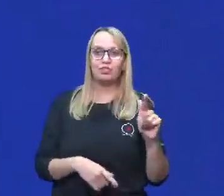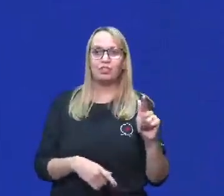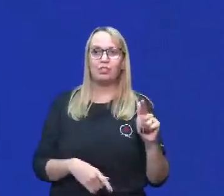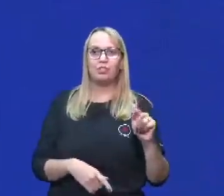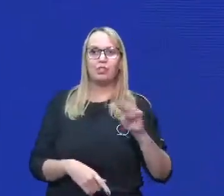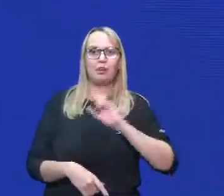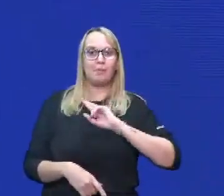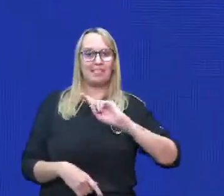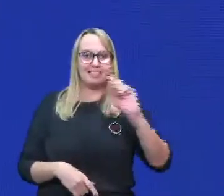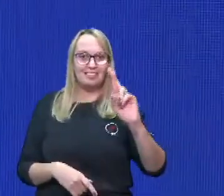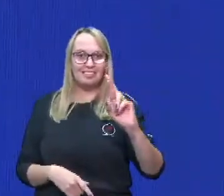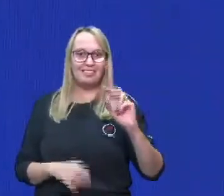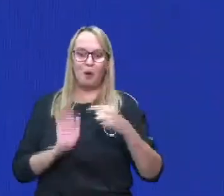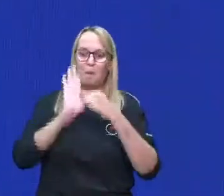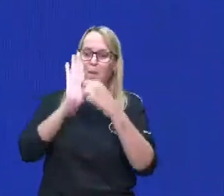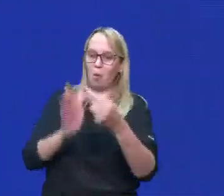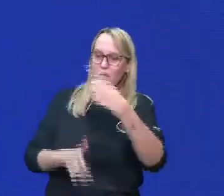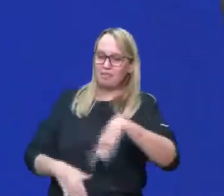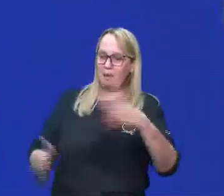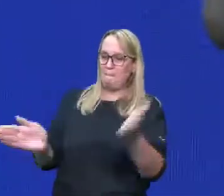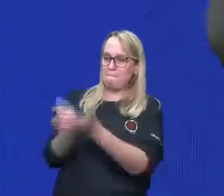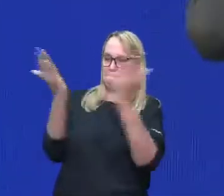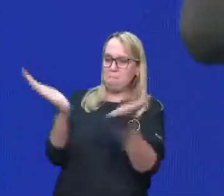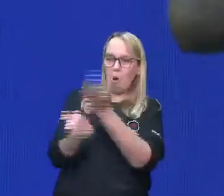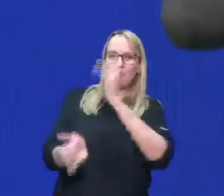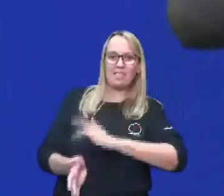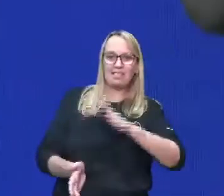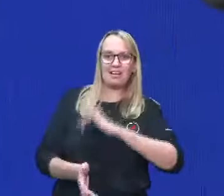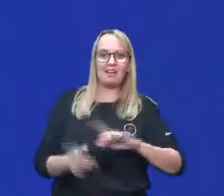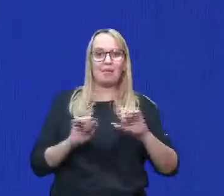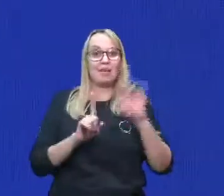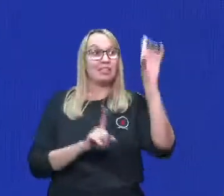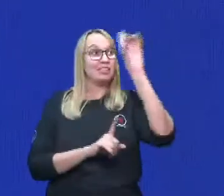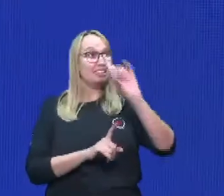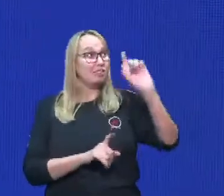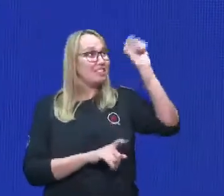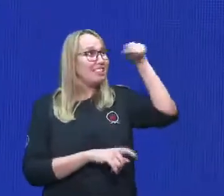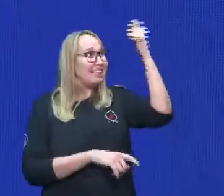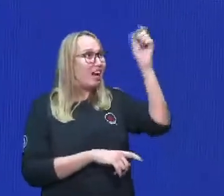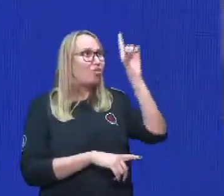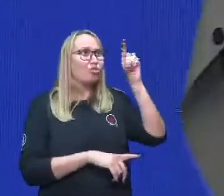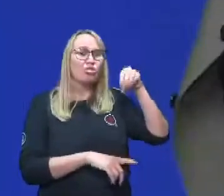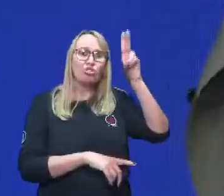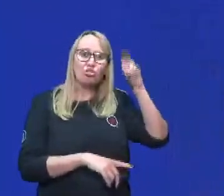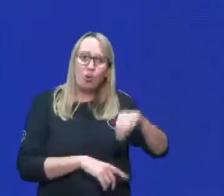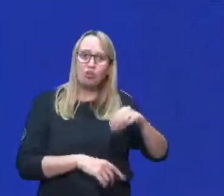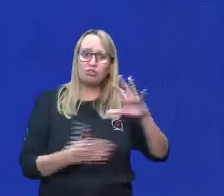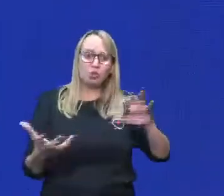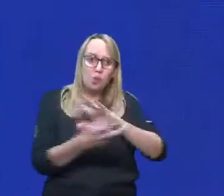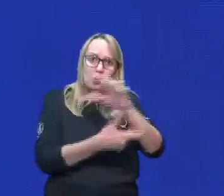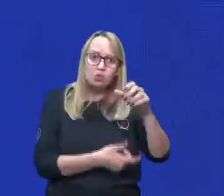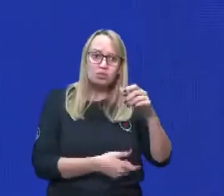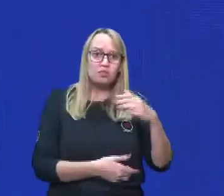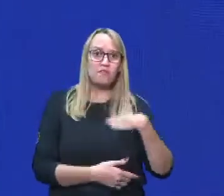que ser miserável, e Deus está dizendo, eu sou o Deus do universo, meus filhos têm que crescer, você está entendendo